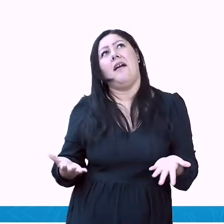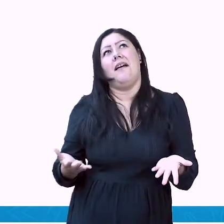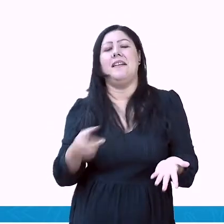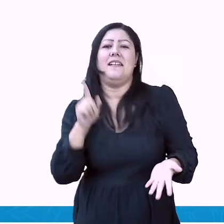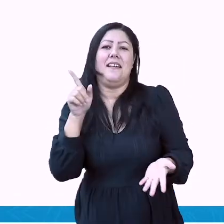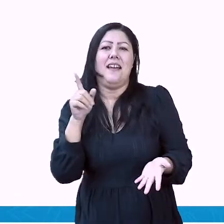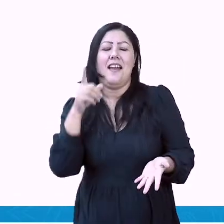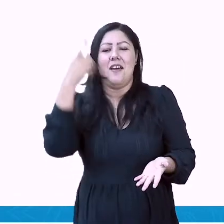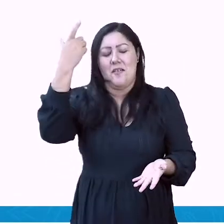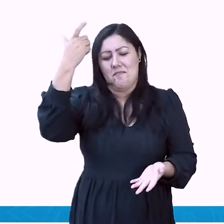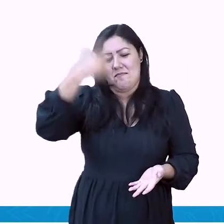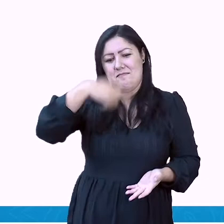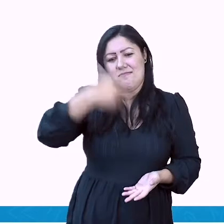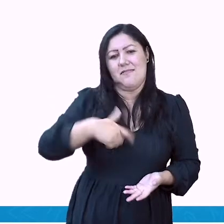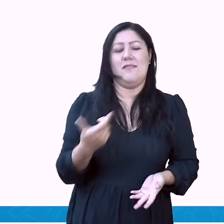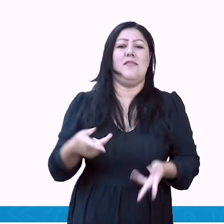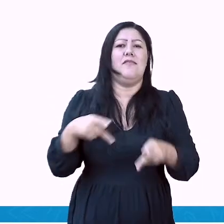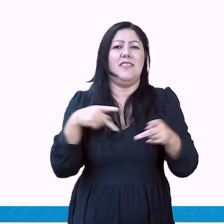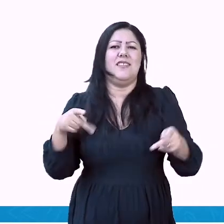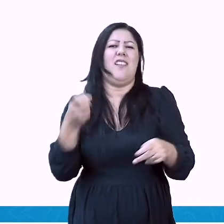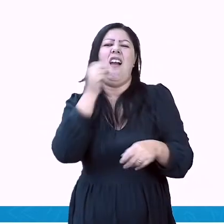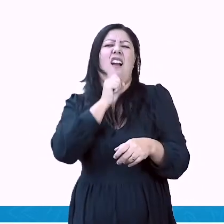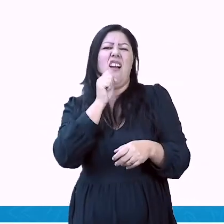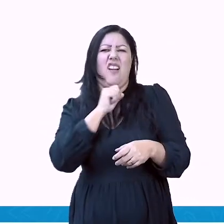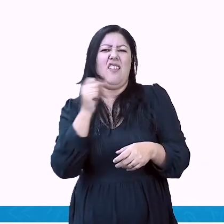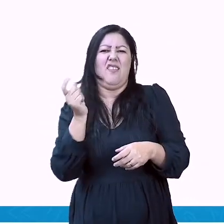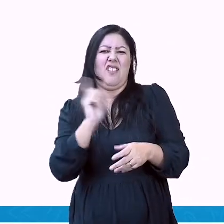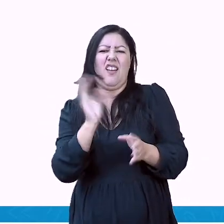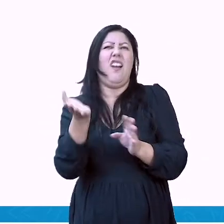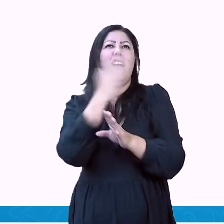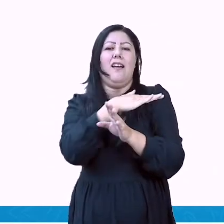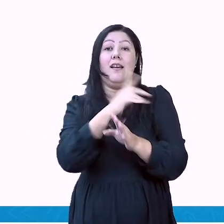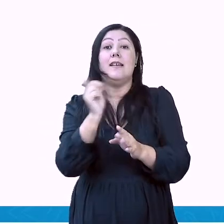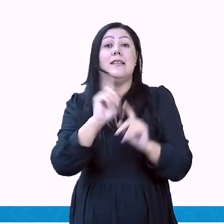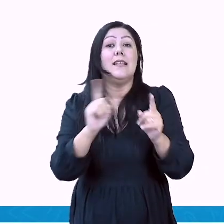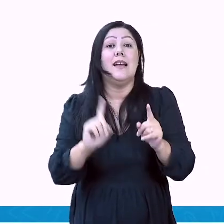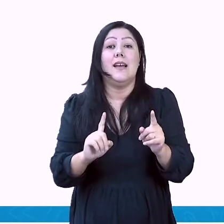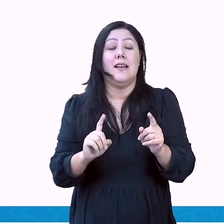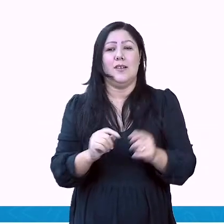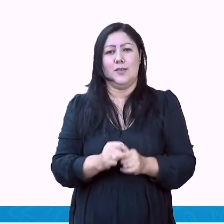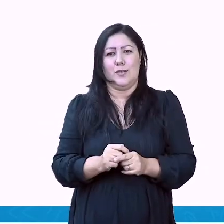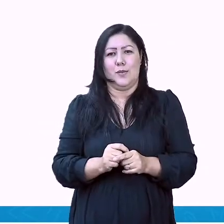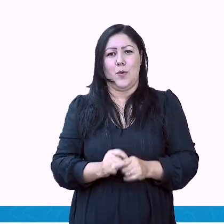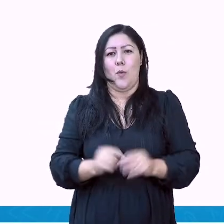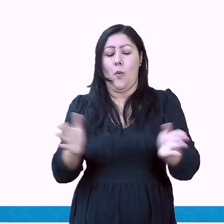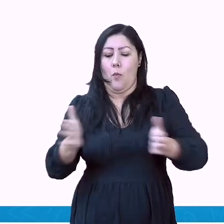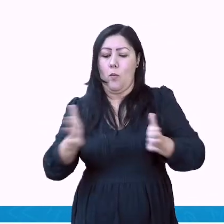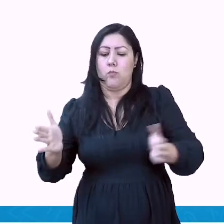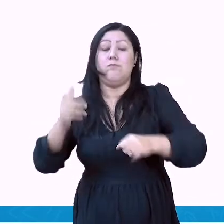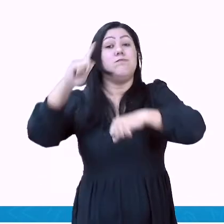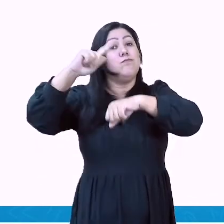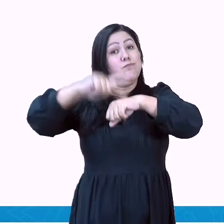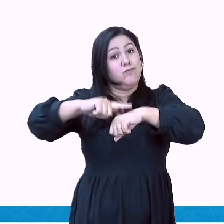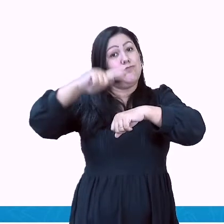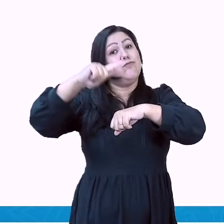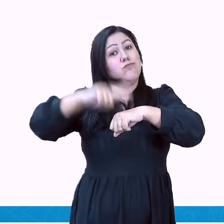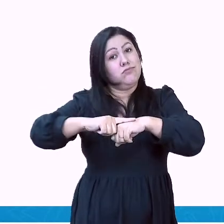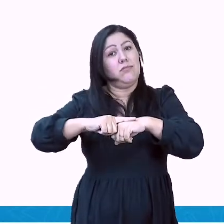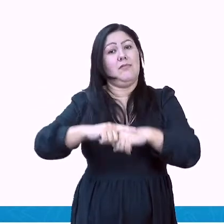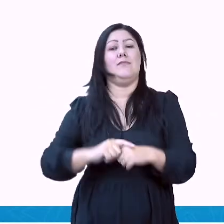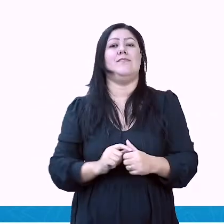Eliane já é da outra geração. Não, estou falando disso aqui não. Eu estou falando de tempo geológico. Então eu estou falando